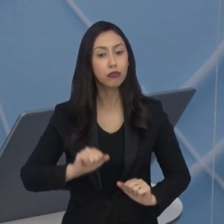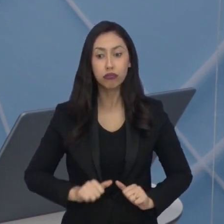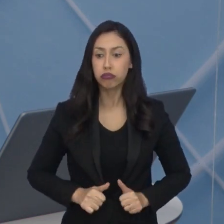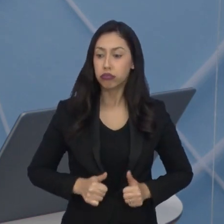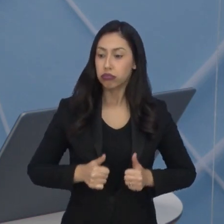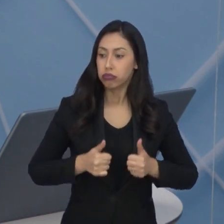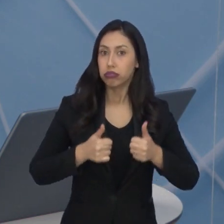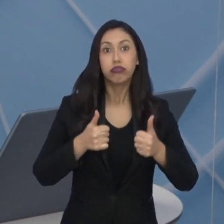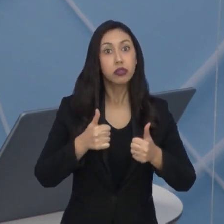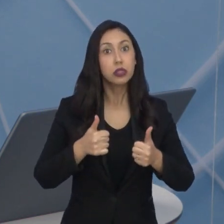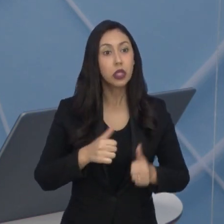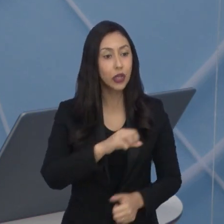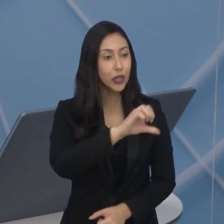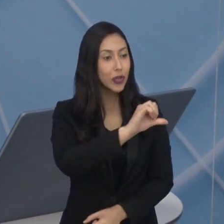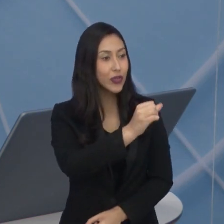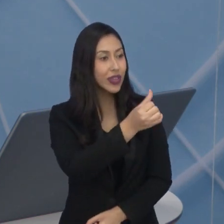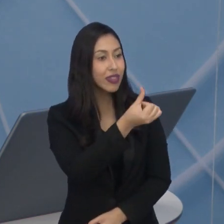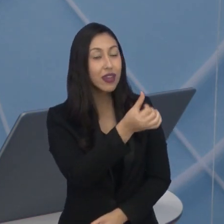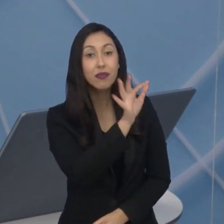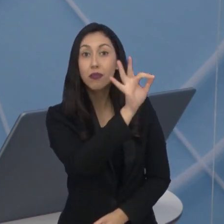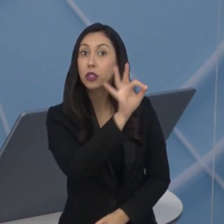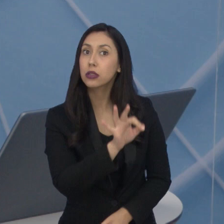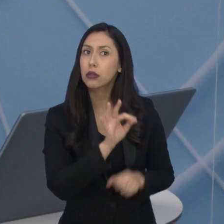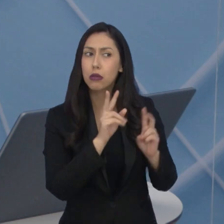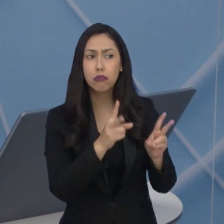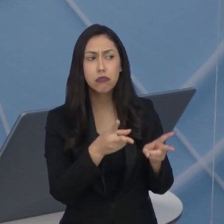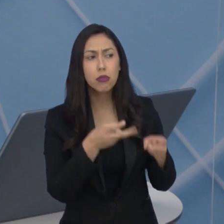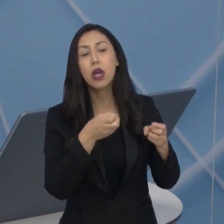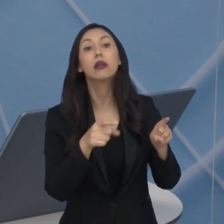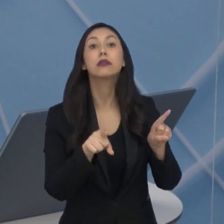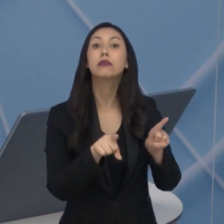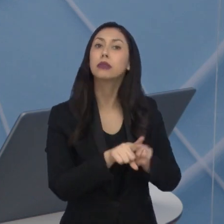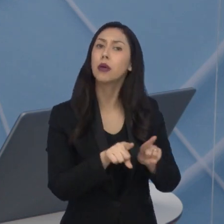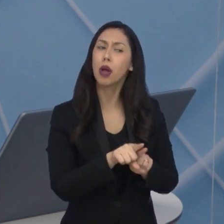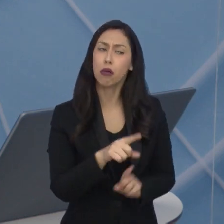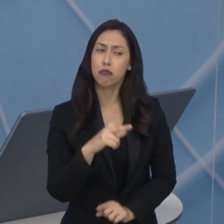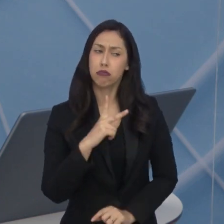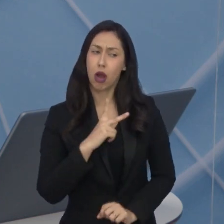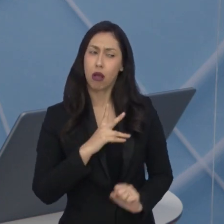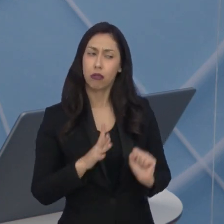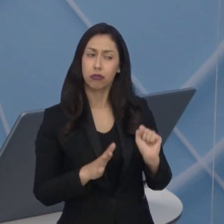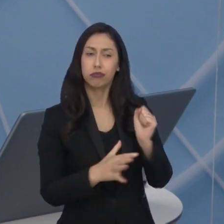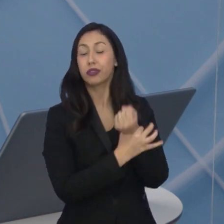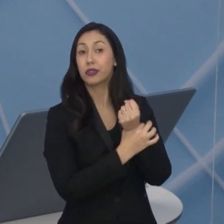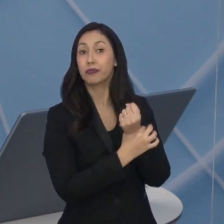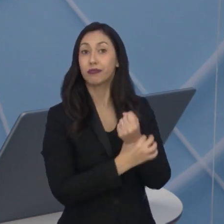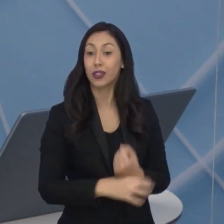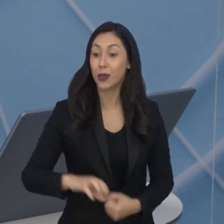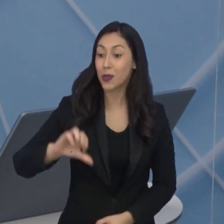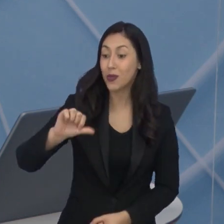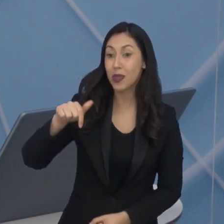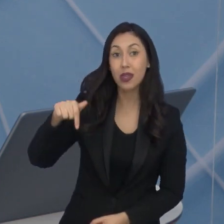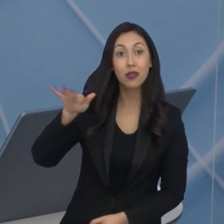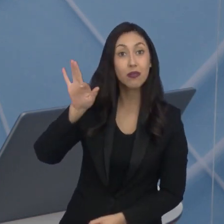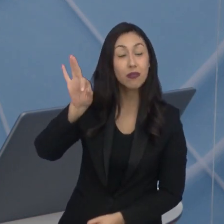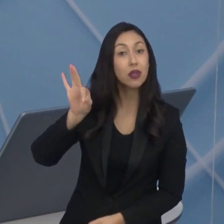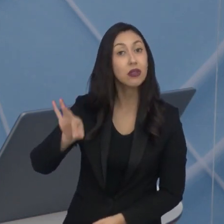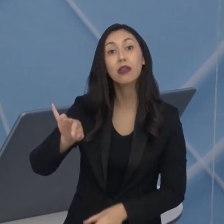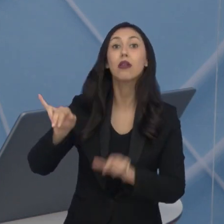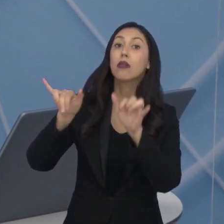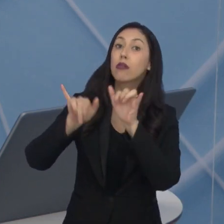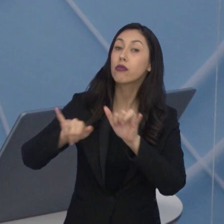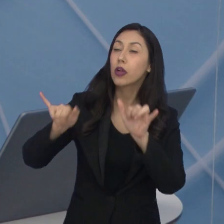autoestima, 96% notaram um aumento de privacidade, 97% disseram